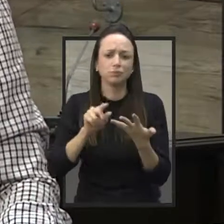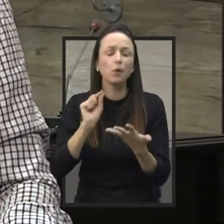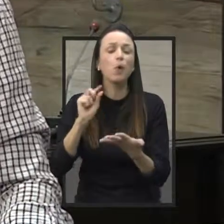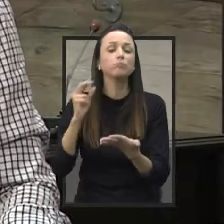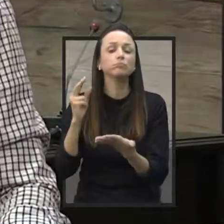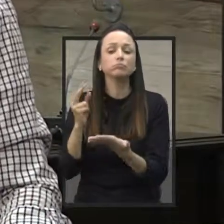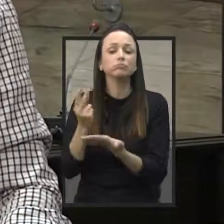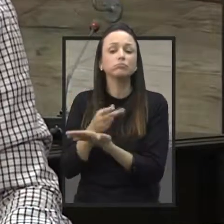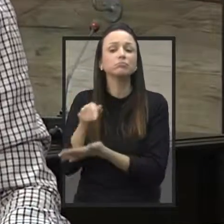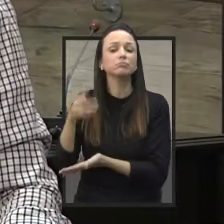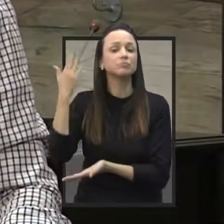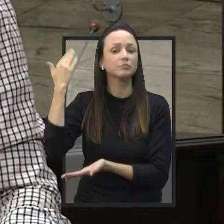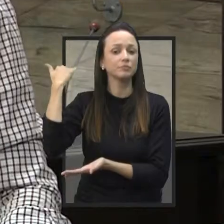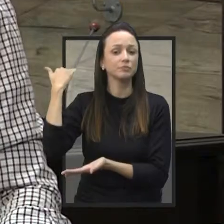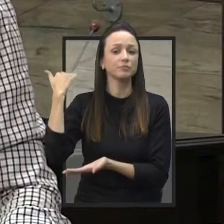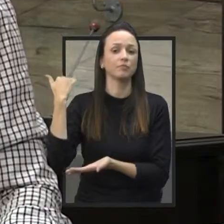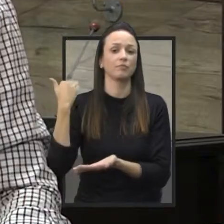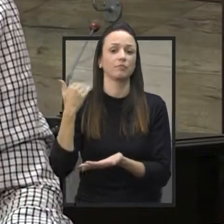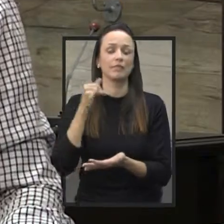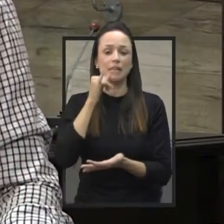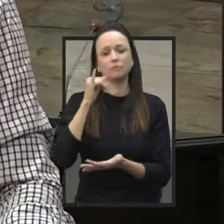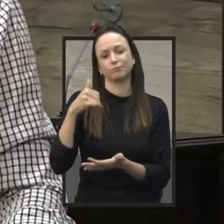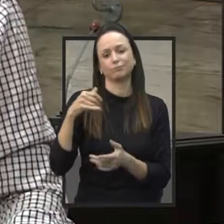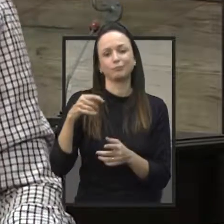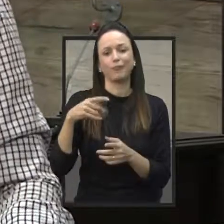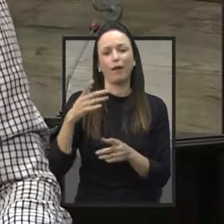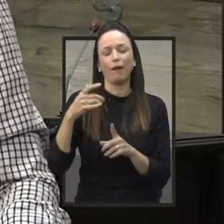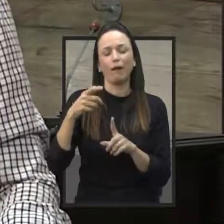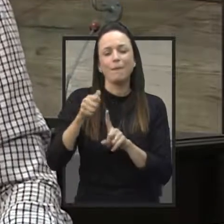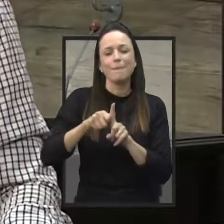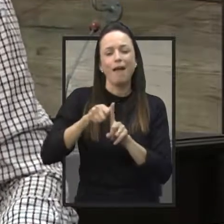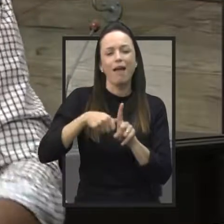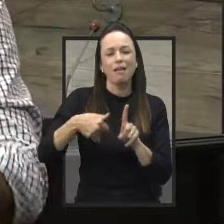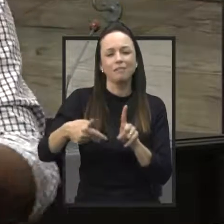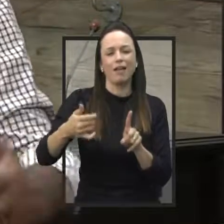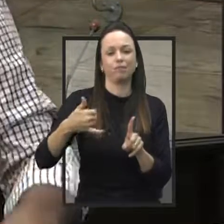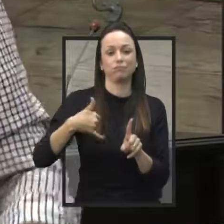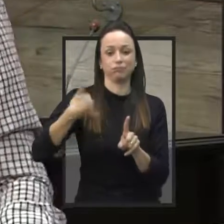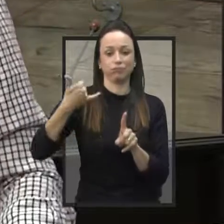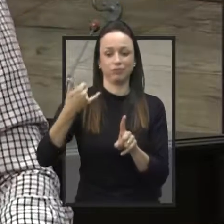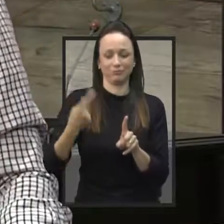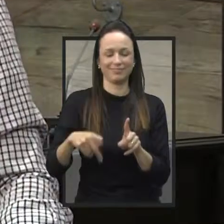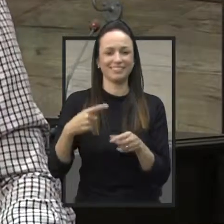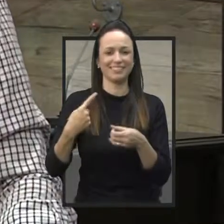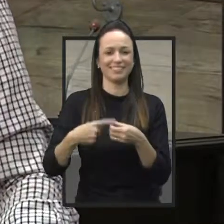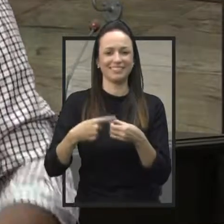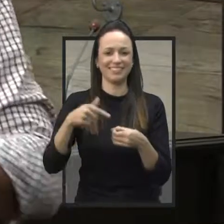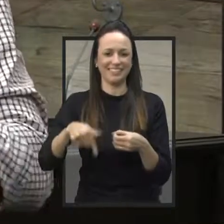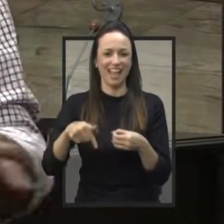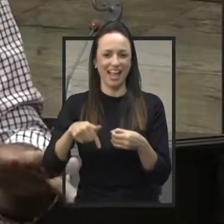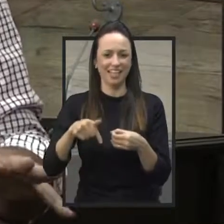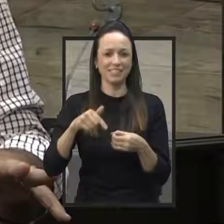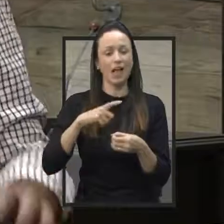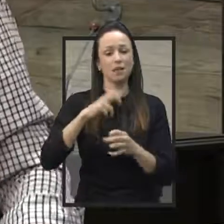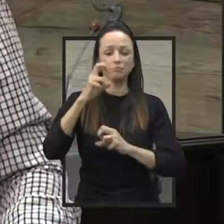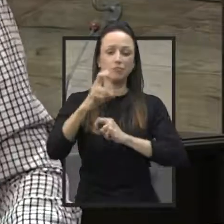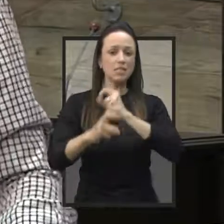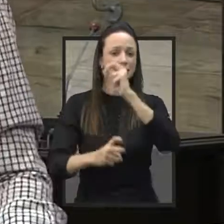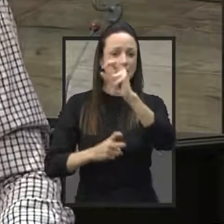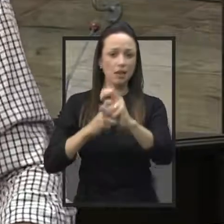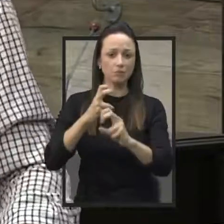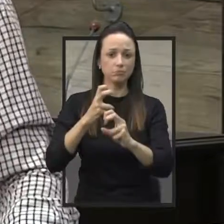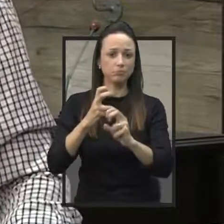sabe, na época do aniversário da cidade, que a gente já está chegando aí, acontecia a Expo Jaú,